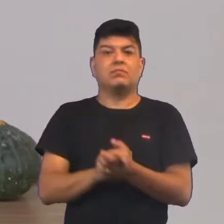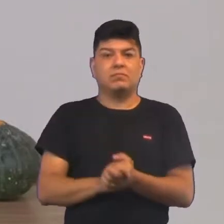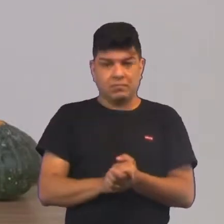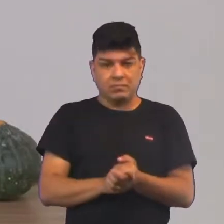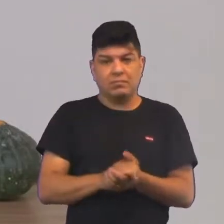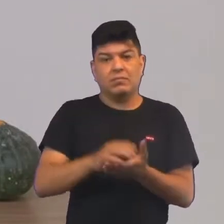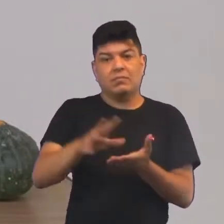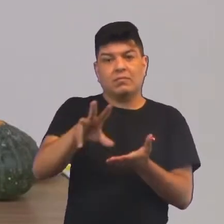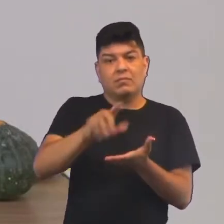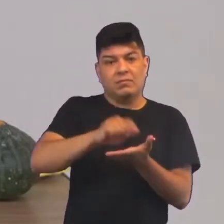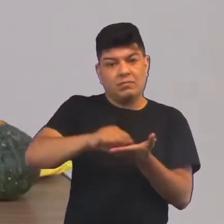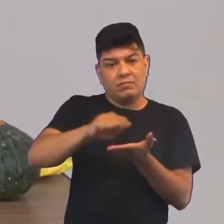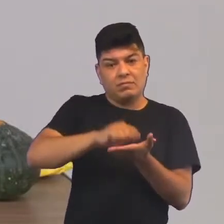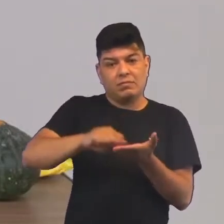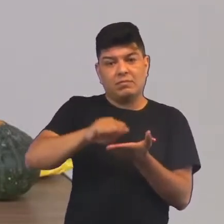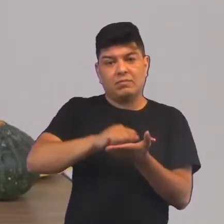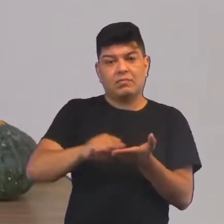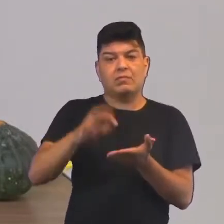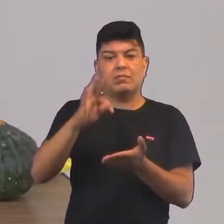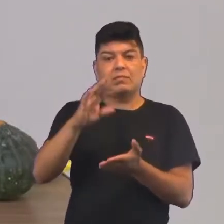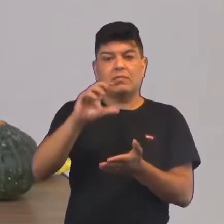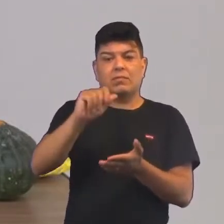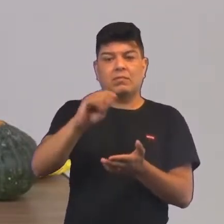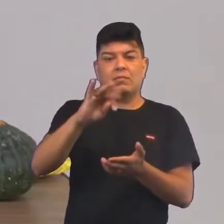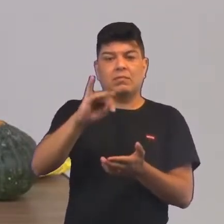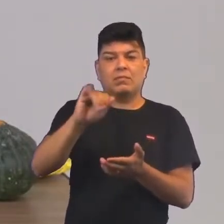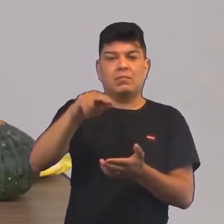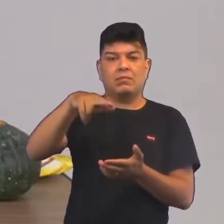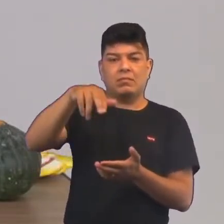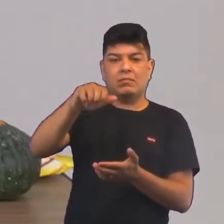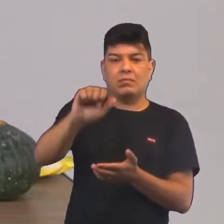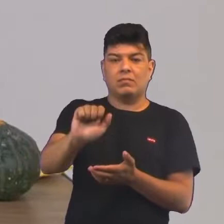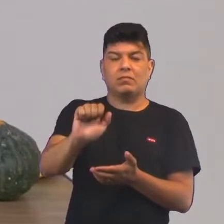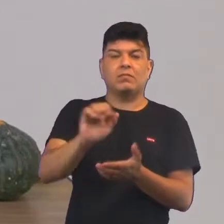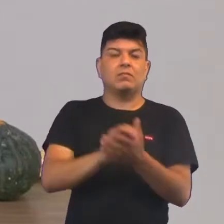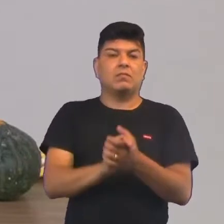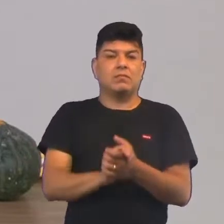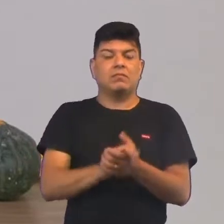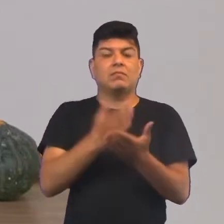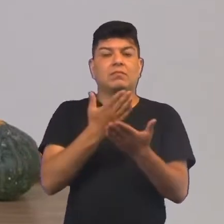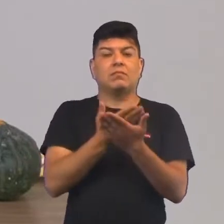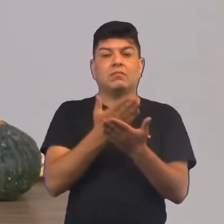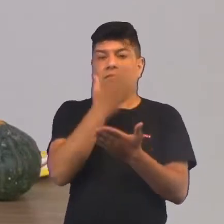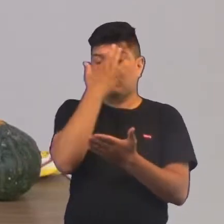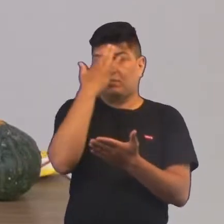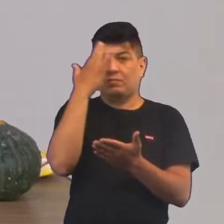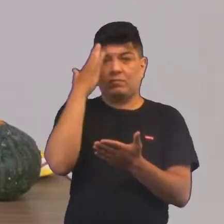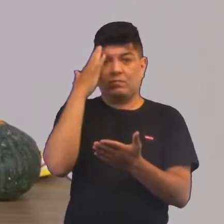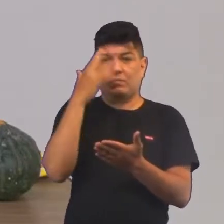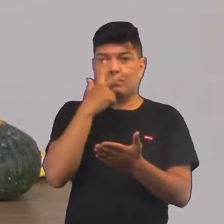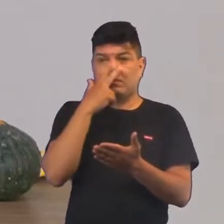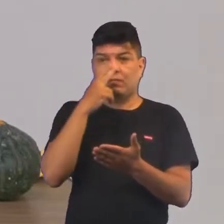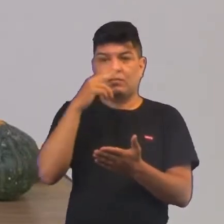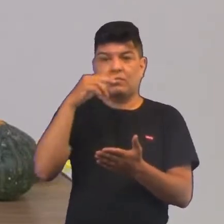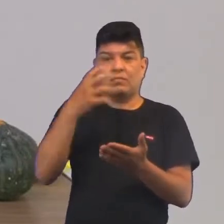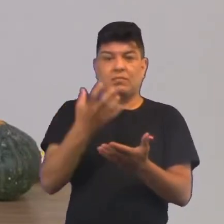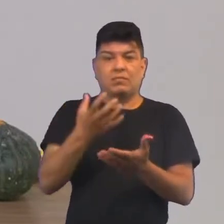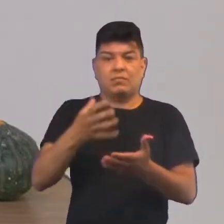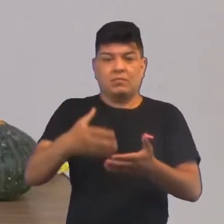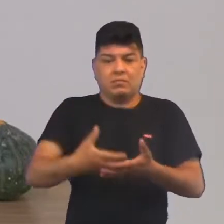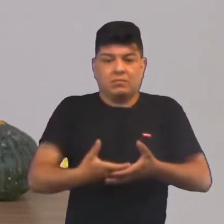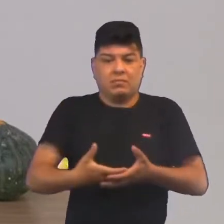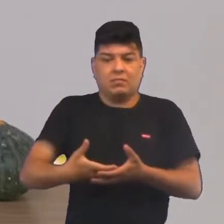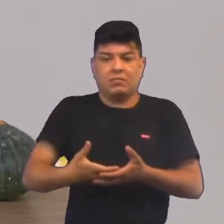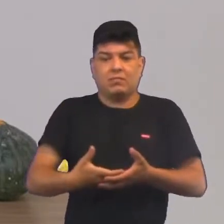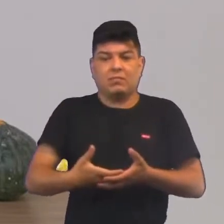história que foi escrita por Tatiane Belink. Esta história é a cesta de Dona Maricota. Alguém